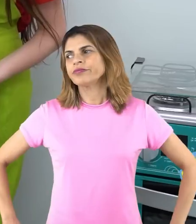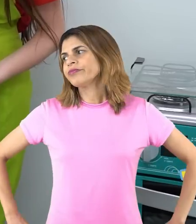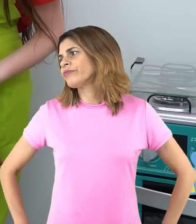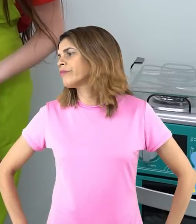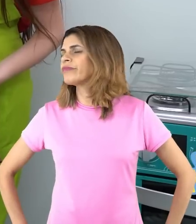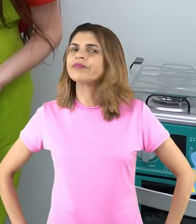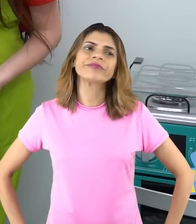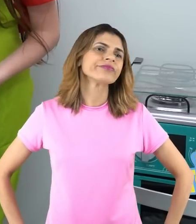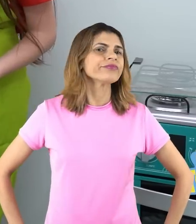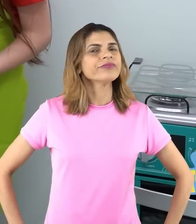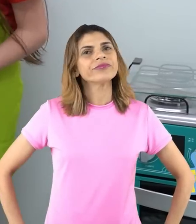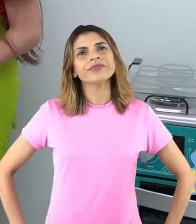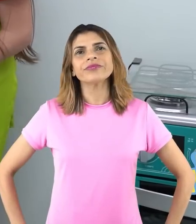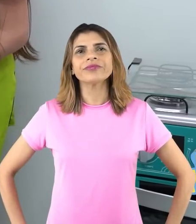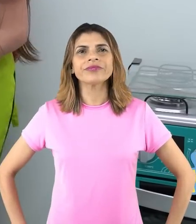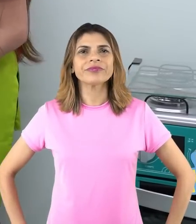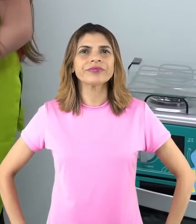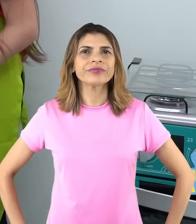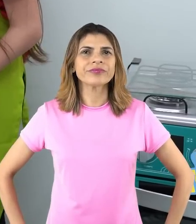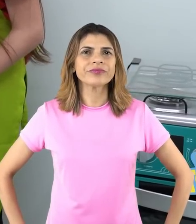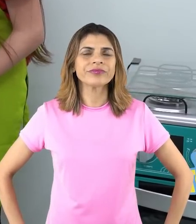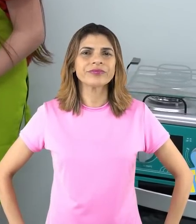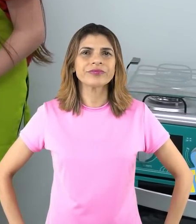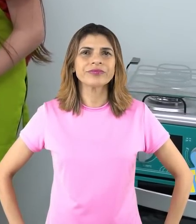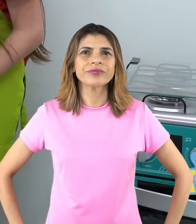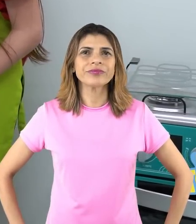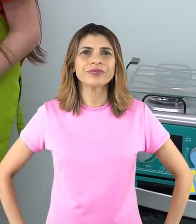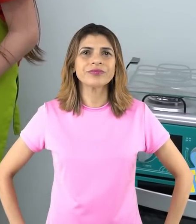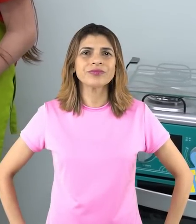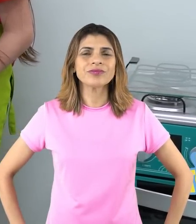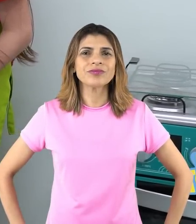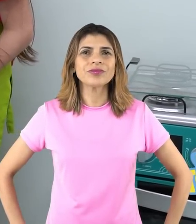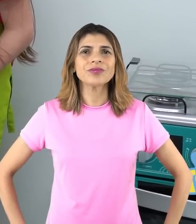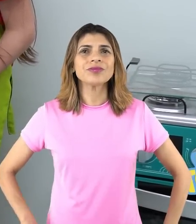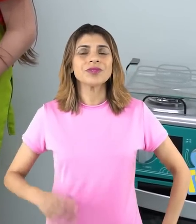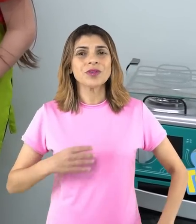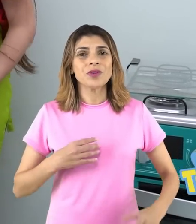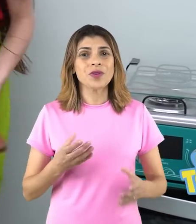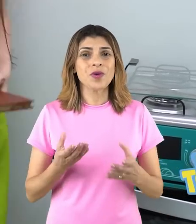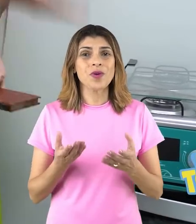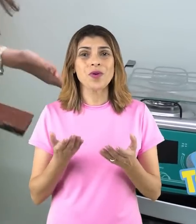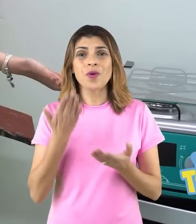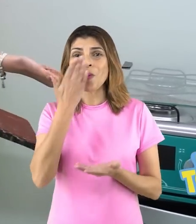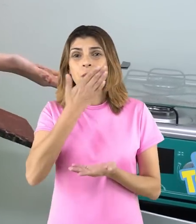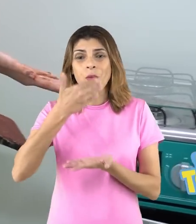ah não eu tenho que levar um bolo